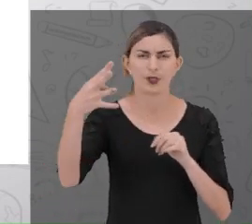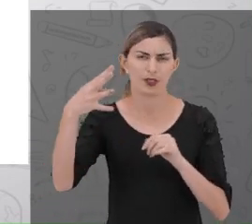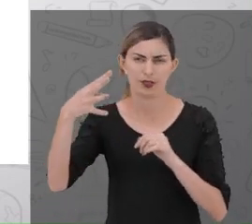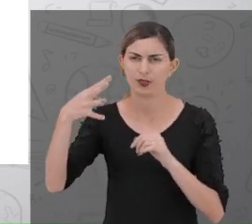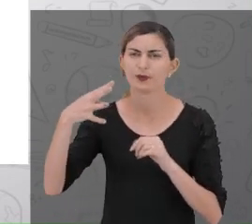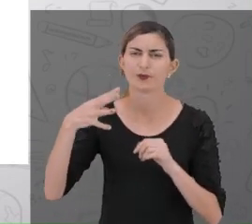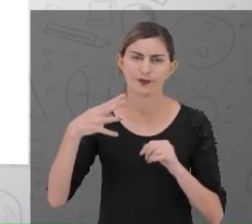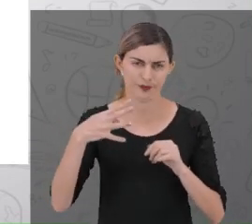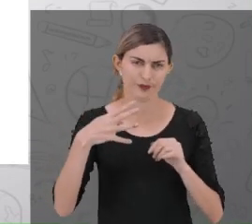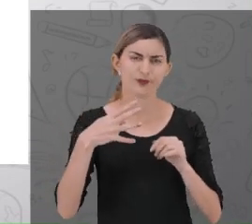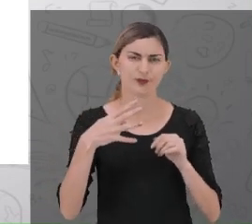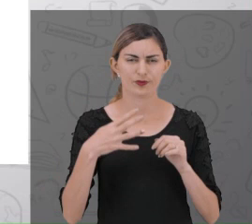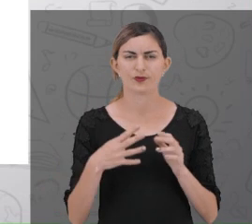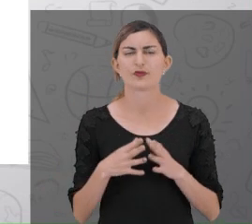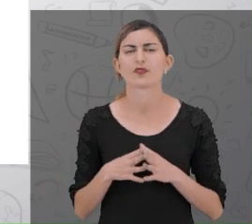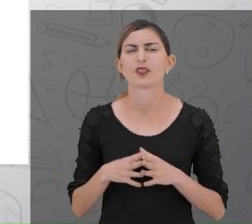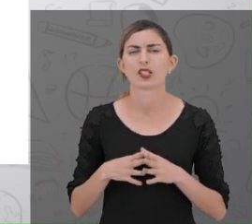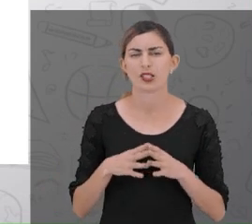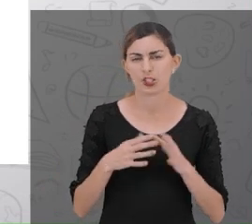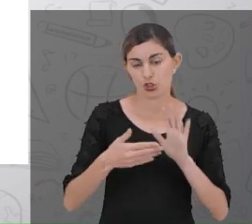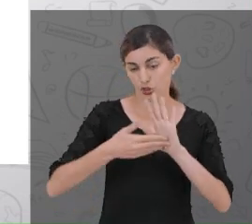uma tabela,